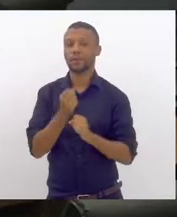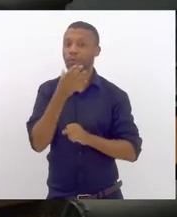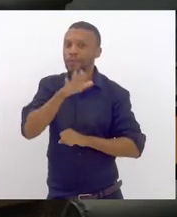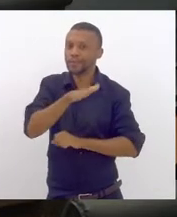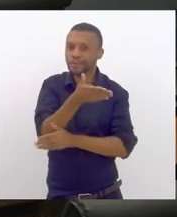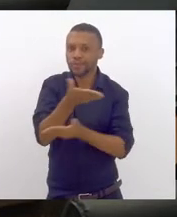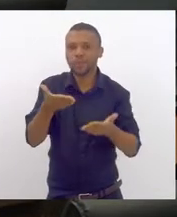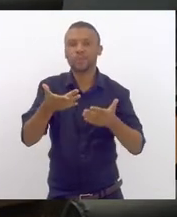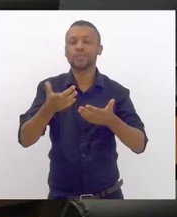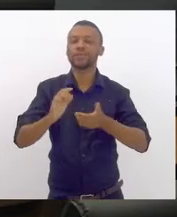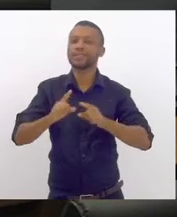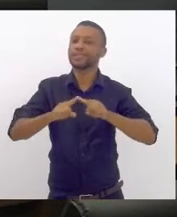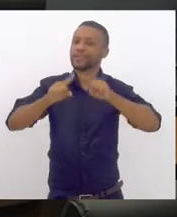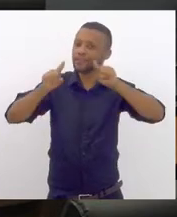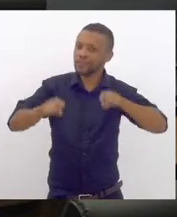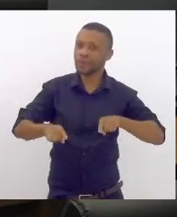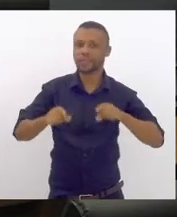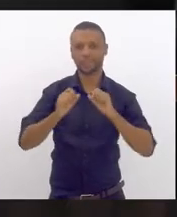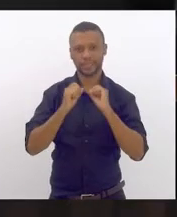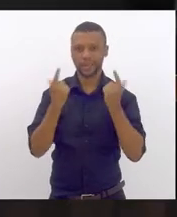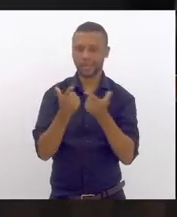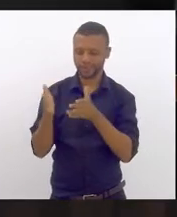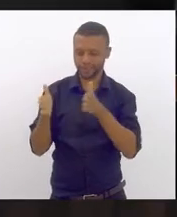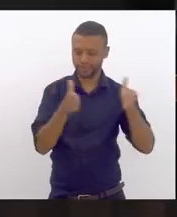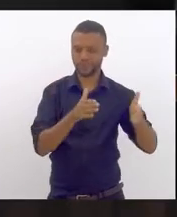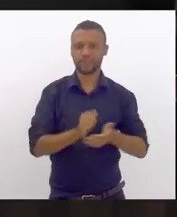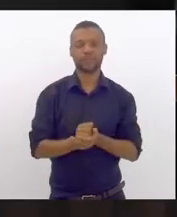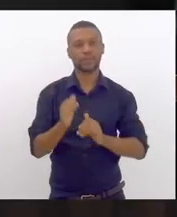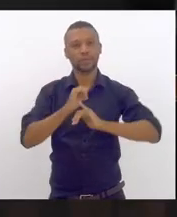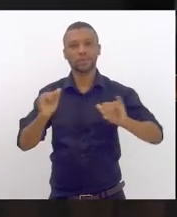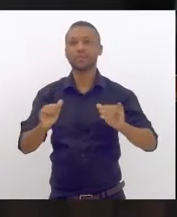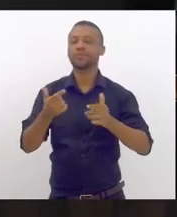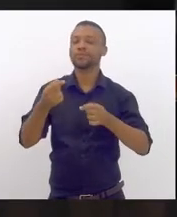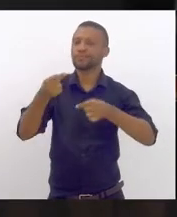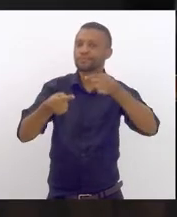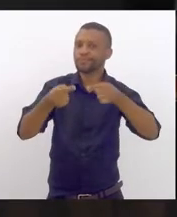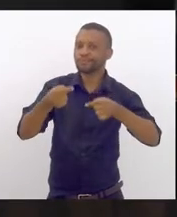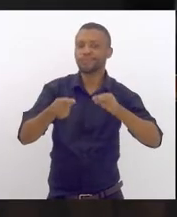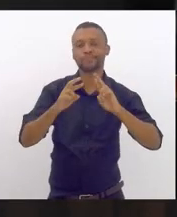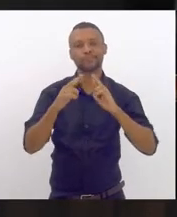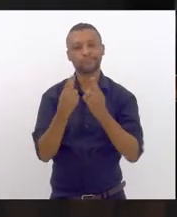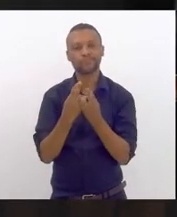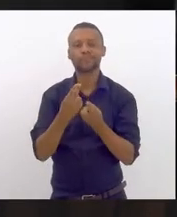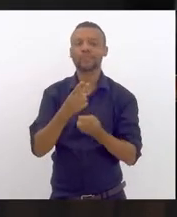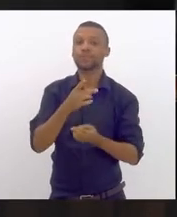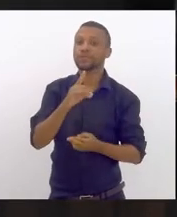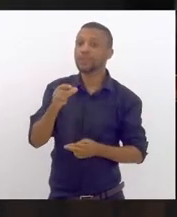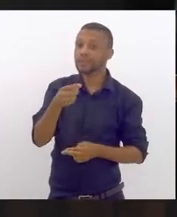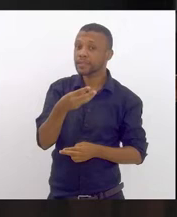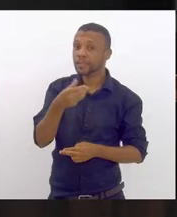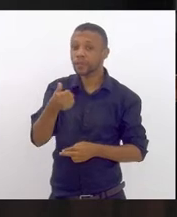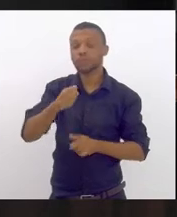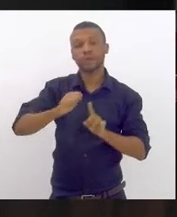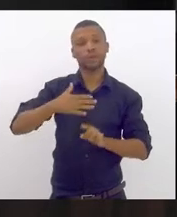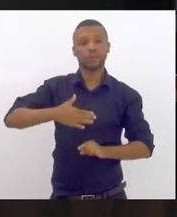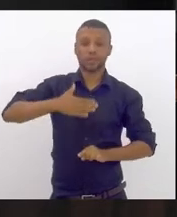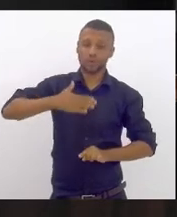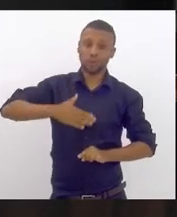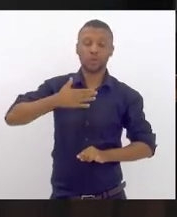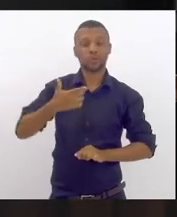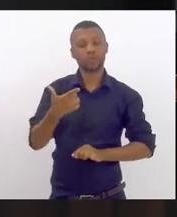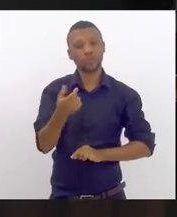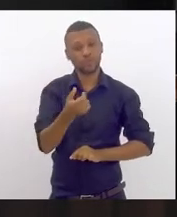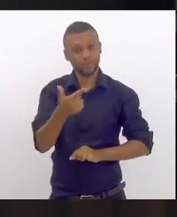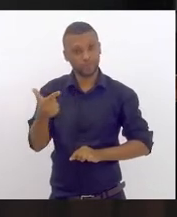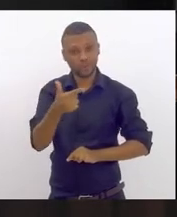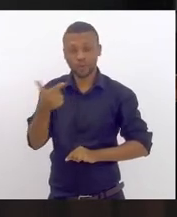dessa casa. Anuncio sessão ordinária dia 31 de agosto de 2022. Em regime de urgência e